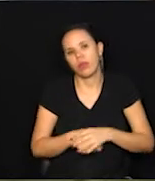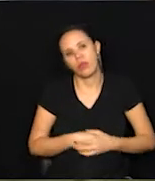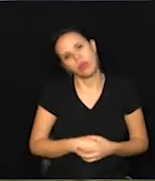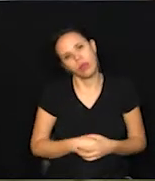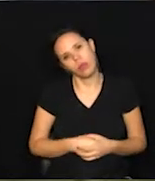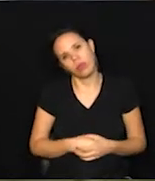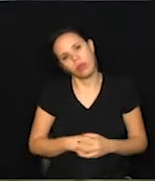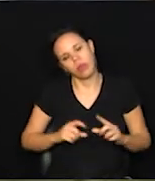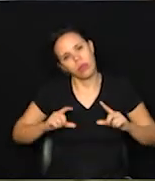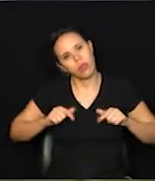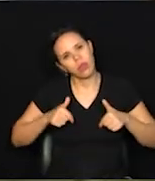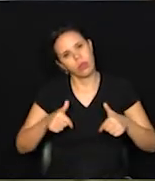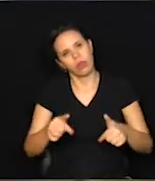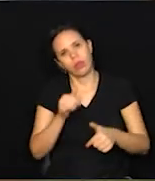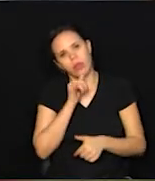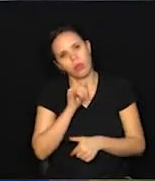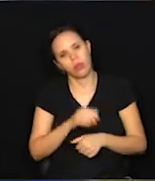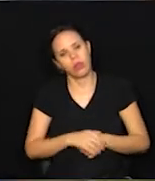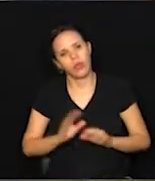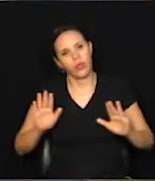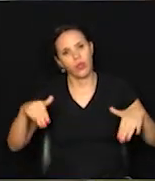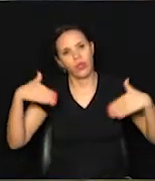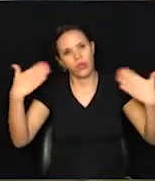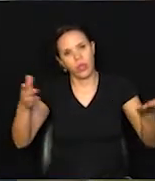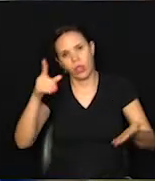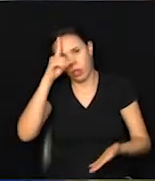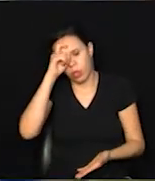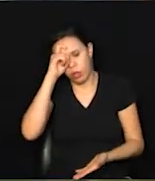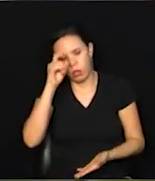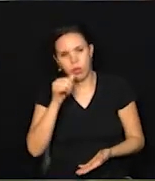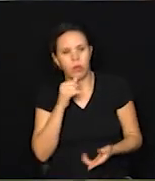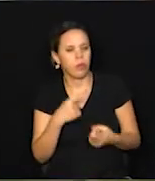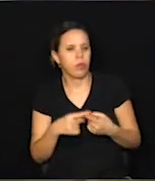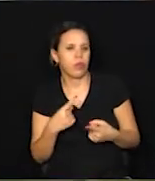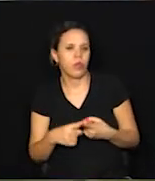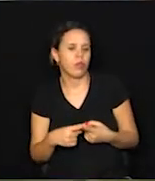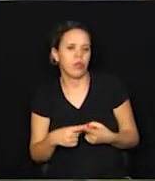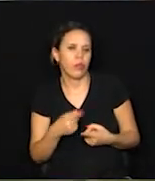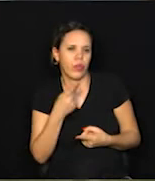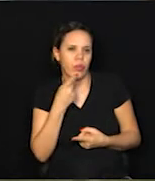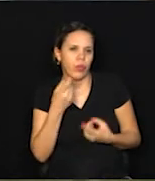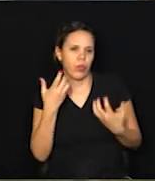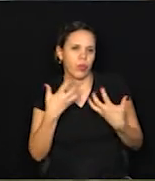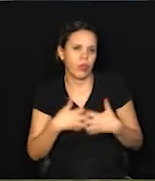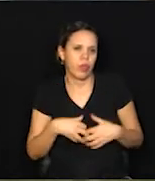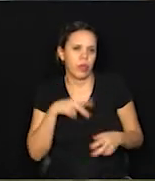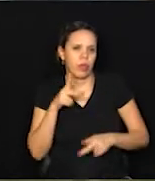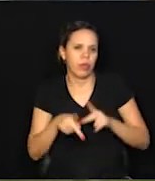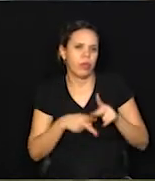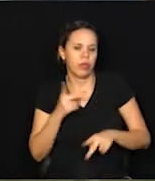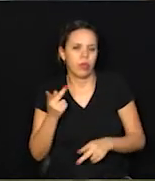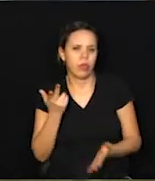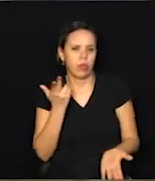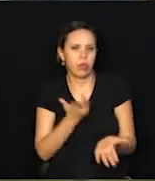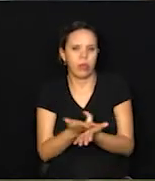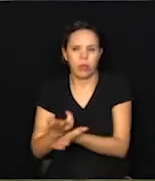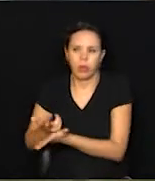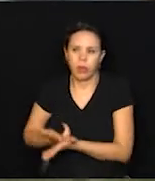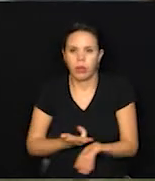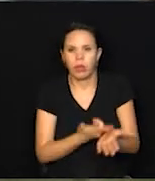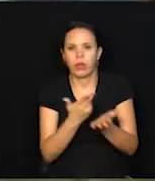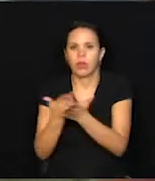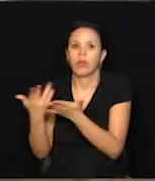às ações fora do hospital, porque, como foi dito, as pessoas internam e